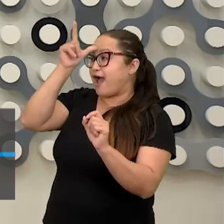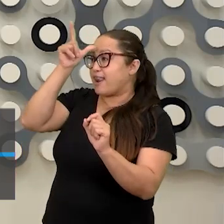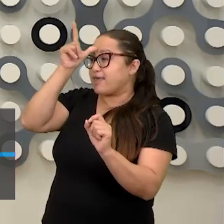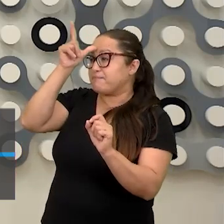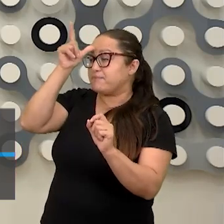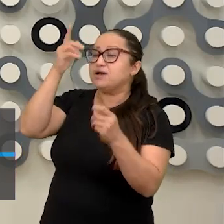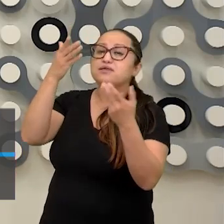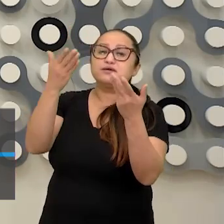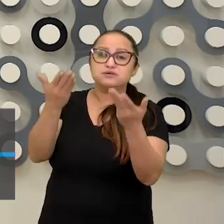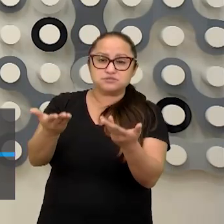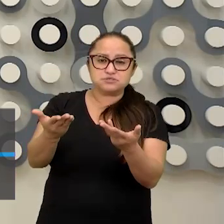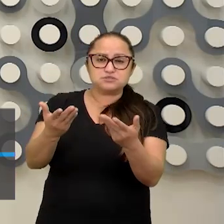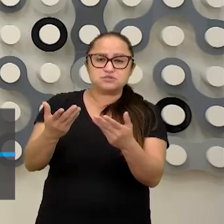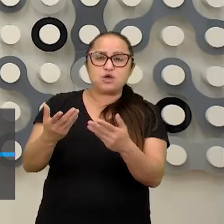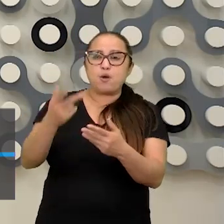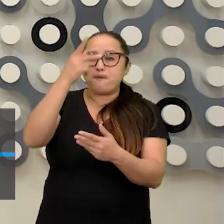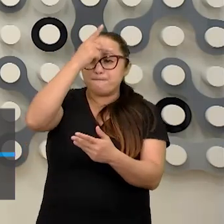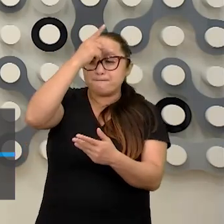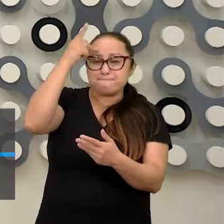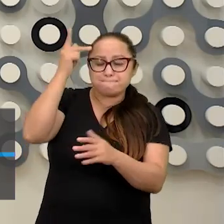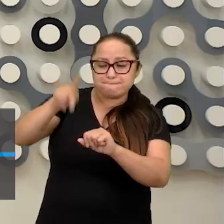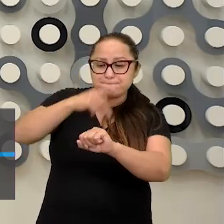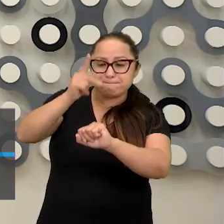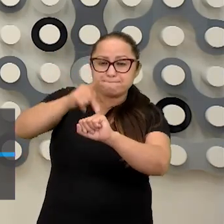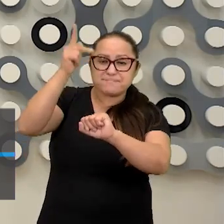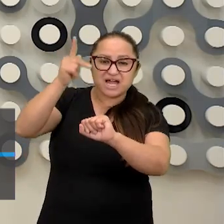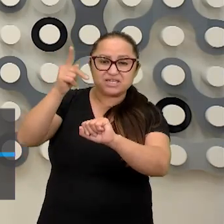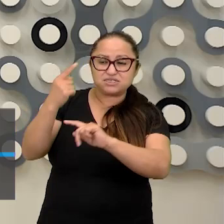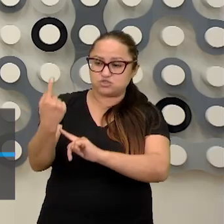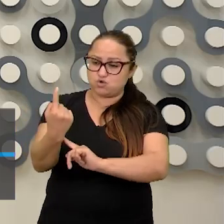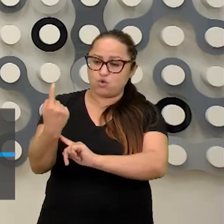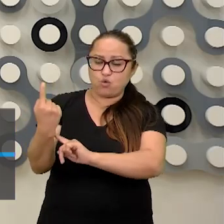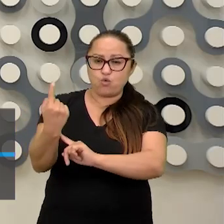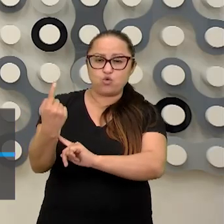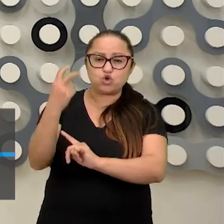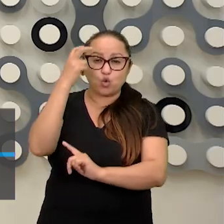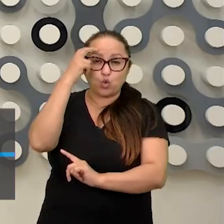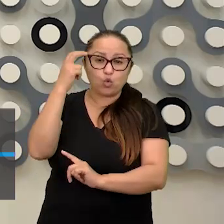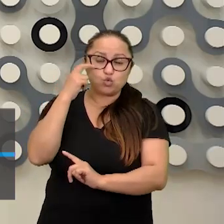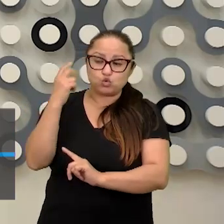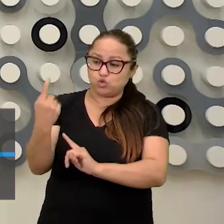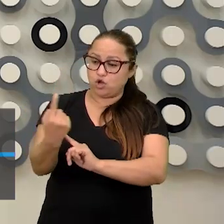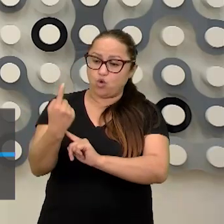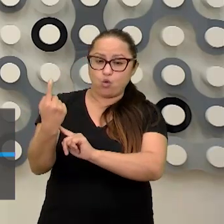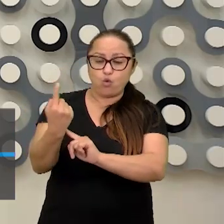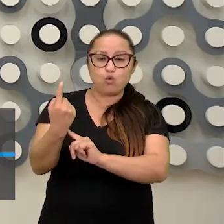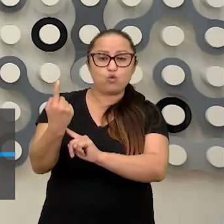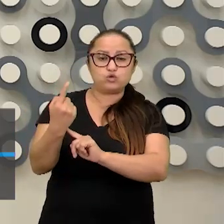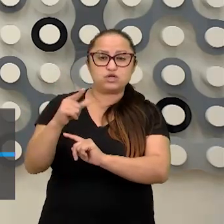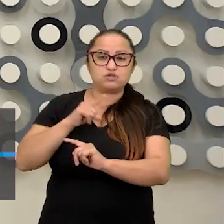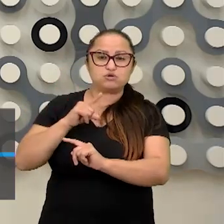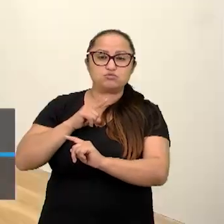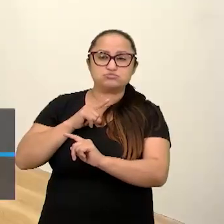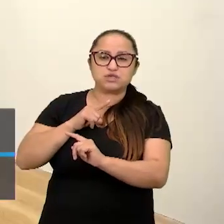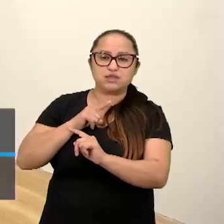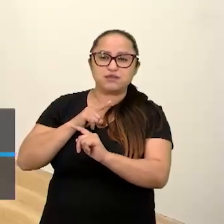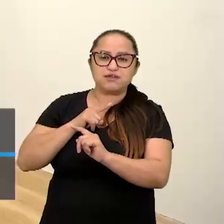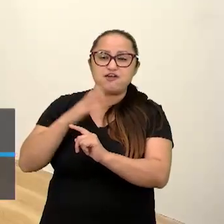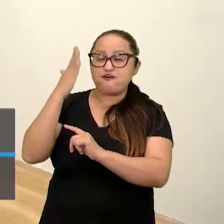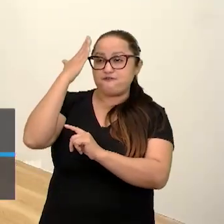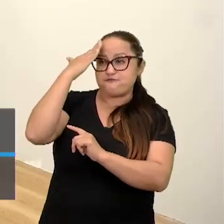gabava de ser um país único, com uma tradição cultural única, né, com seus célebres